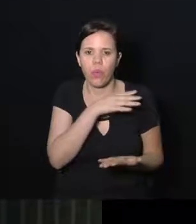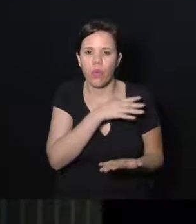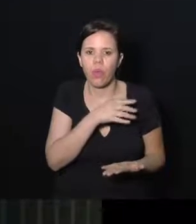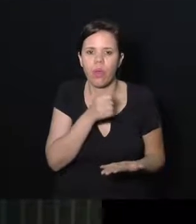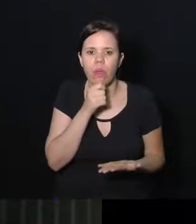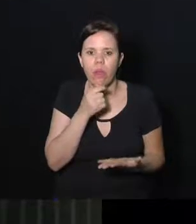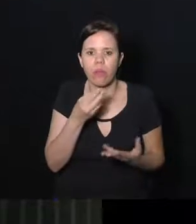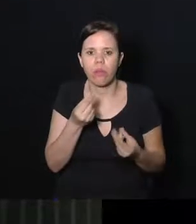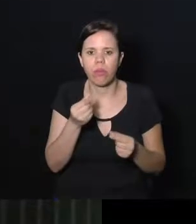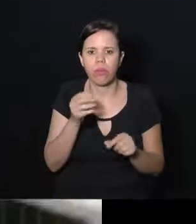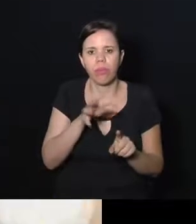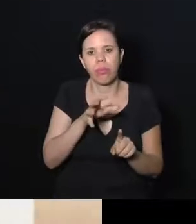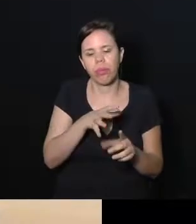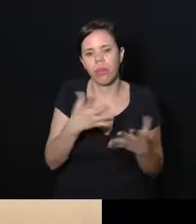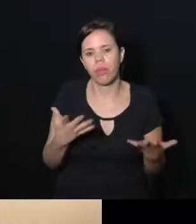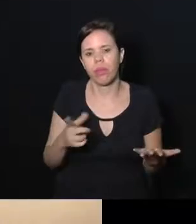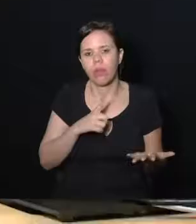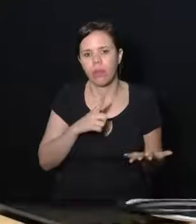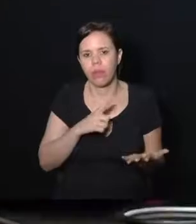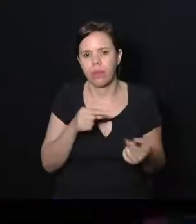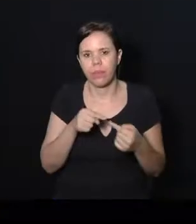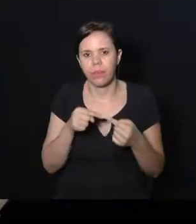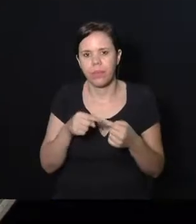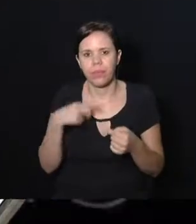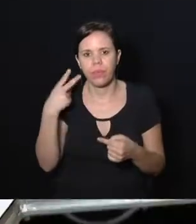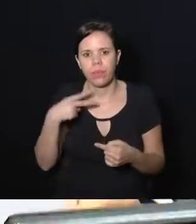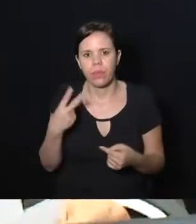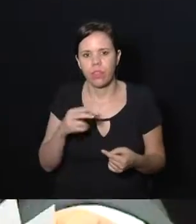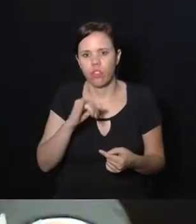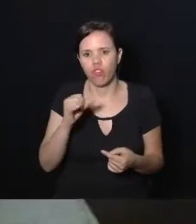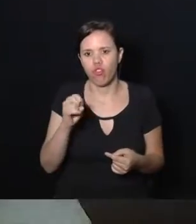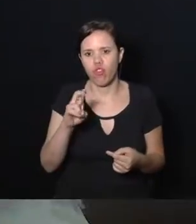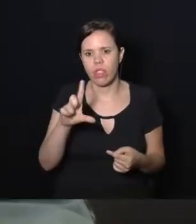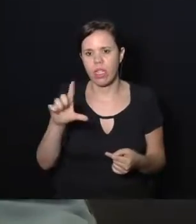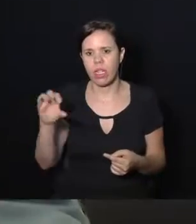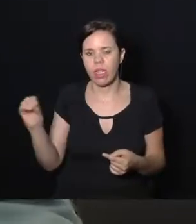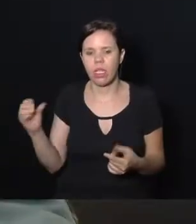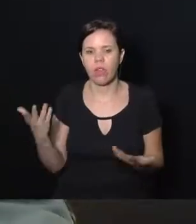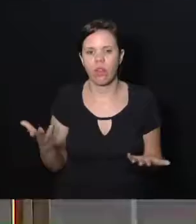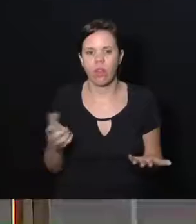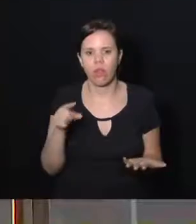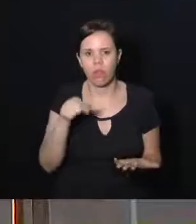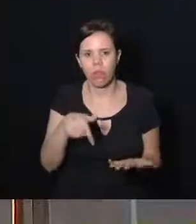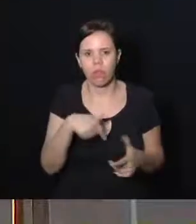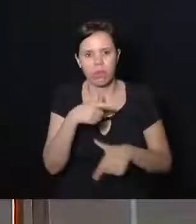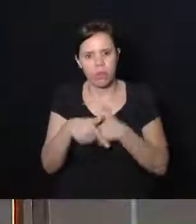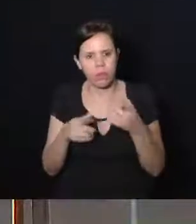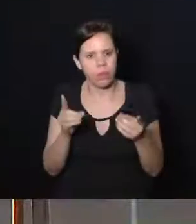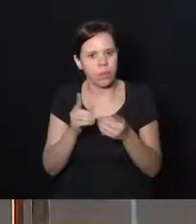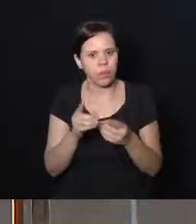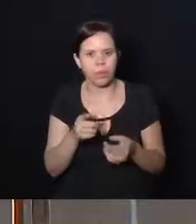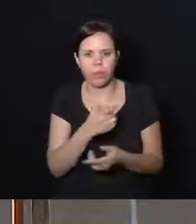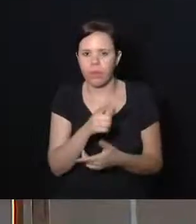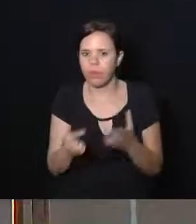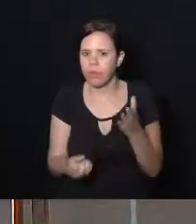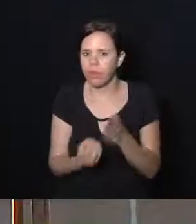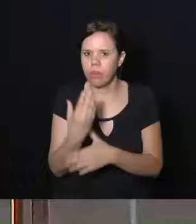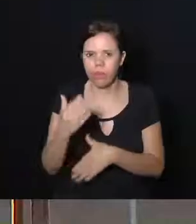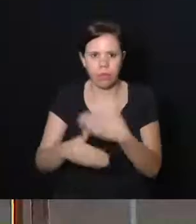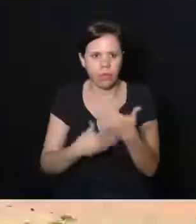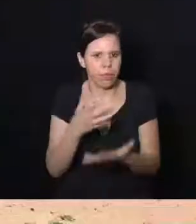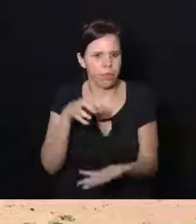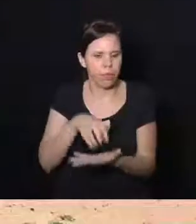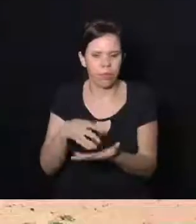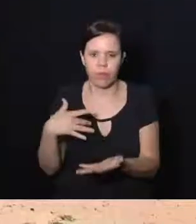sob pressão. E, de acordo com o vereador Juscelino da Barbarense, este serviço não tem acontecido no centro